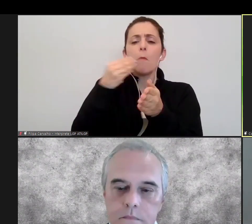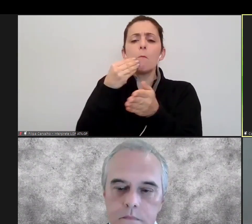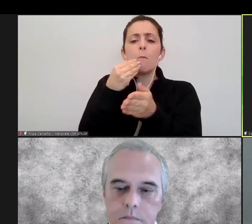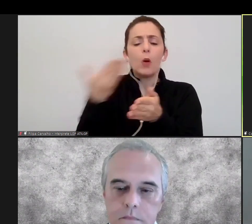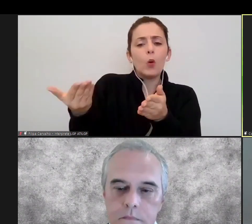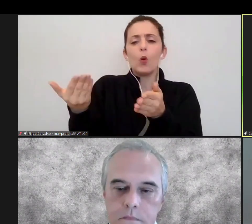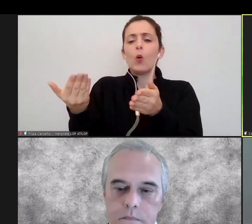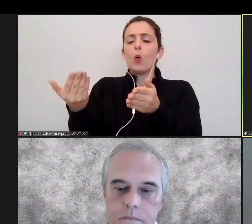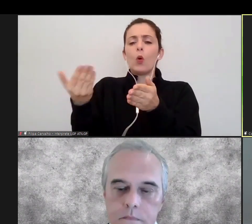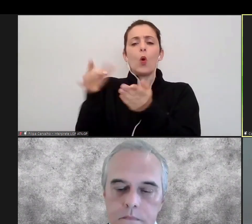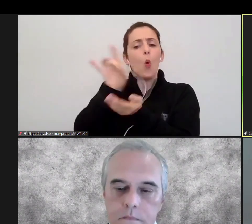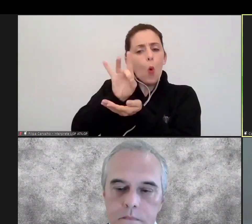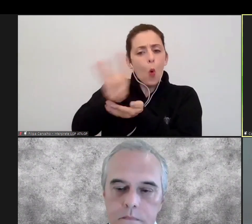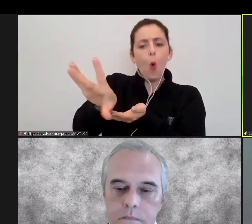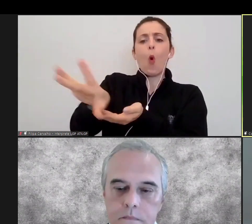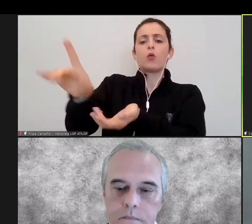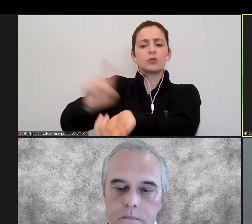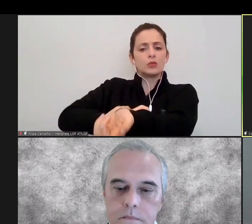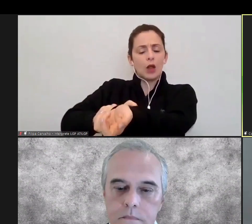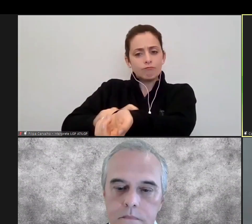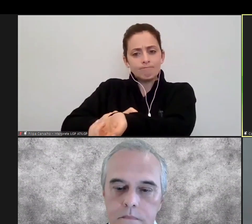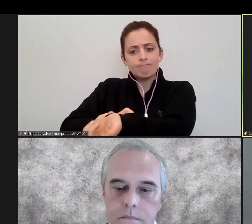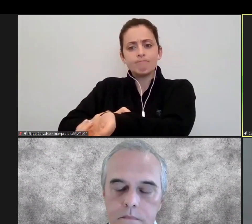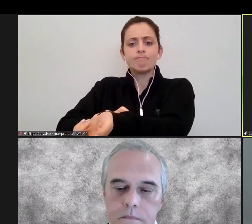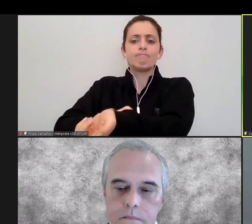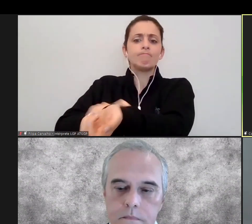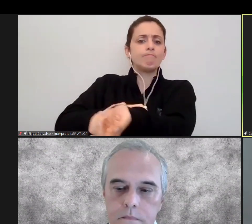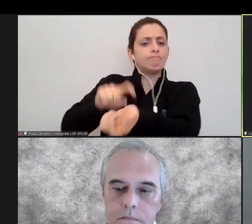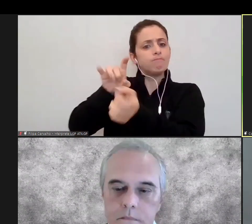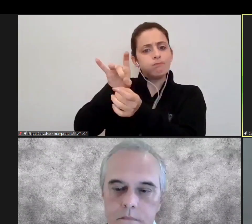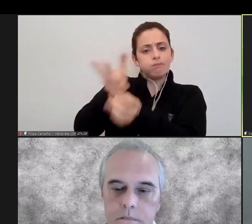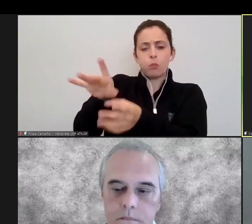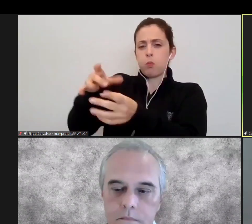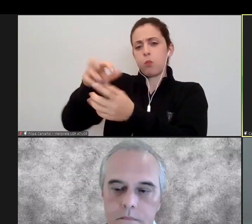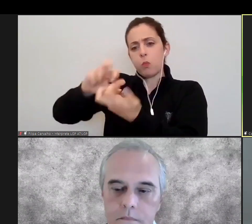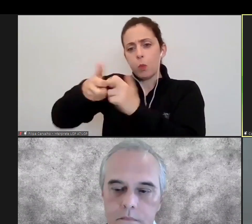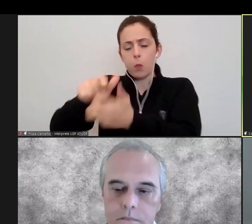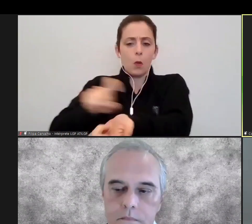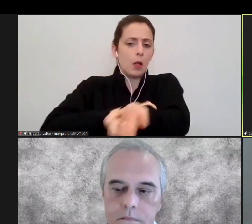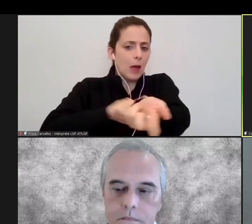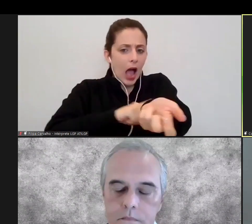mecanismos contra a discriminação racial no local de trabalho, ou se ainda é preciso aqui